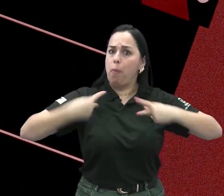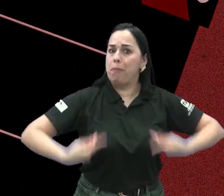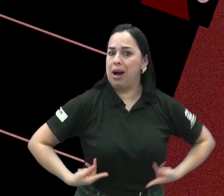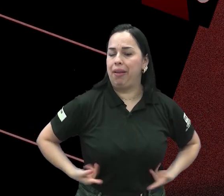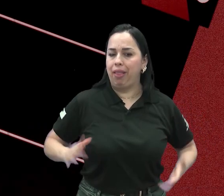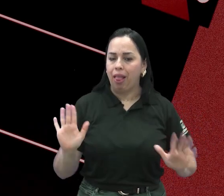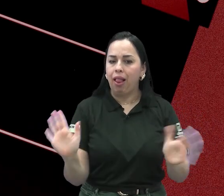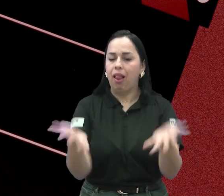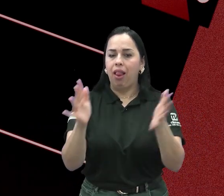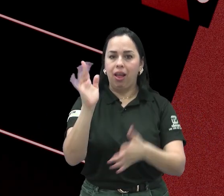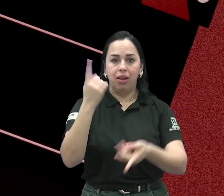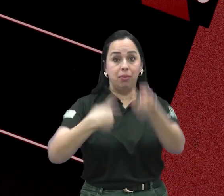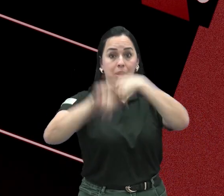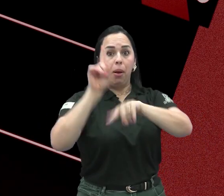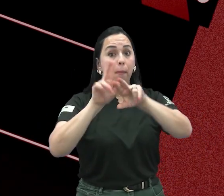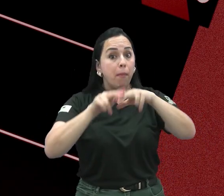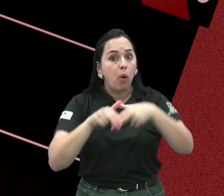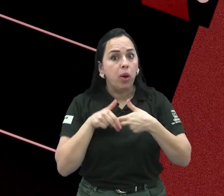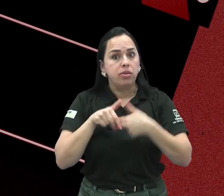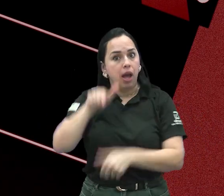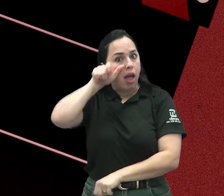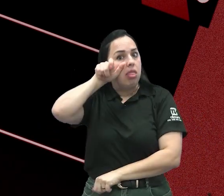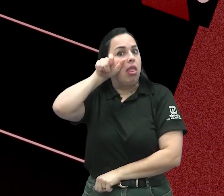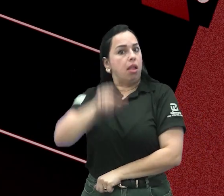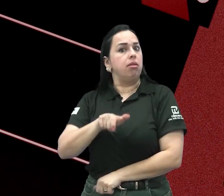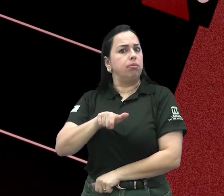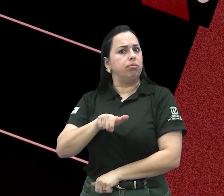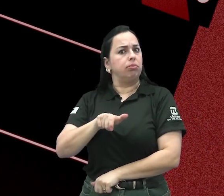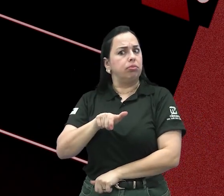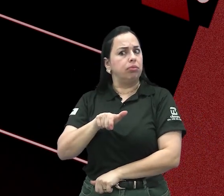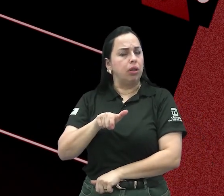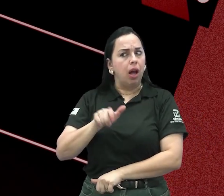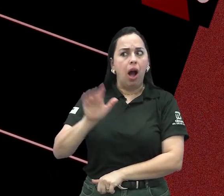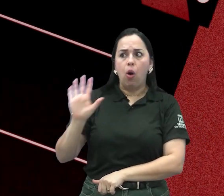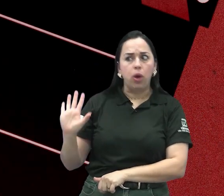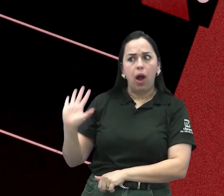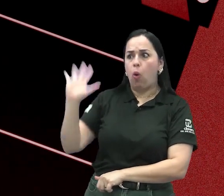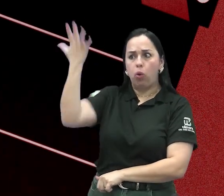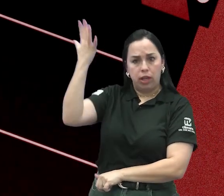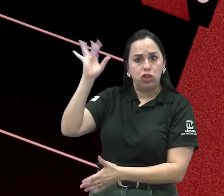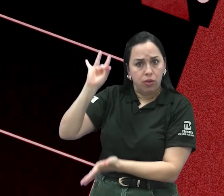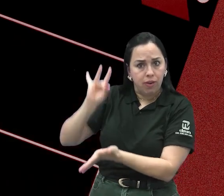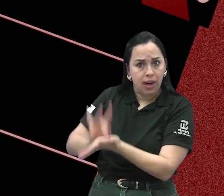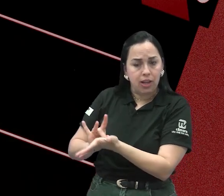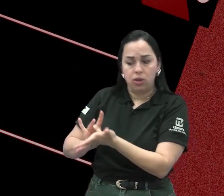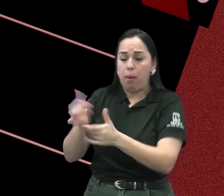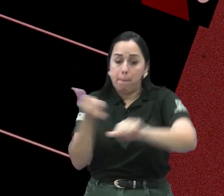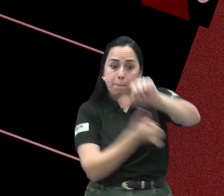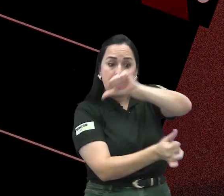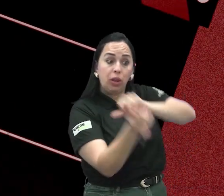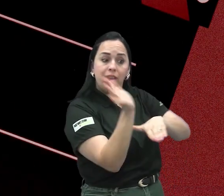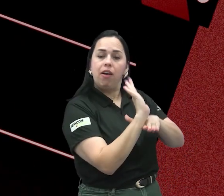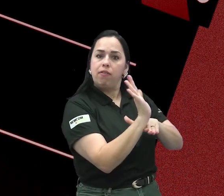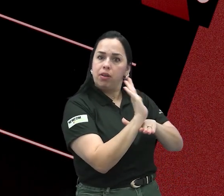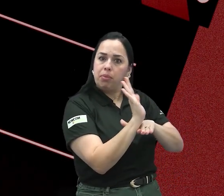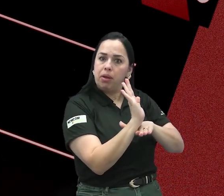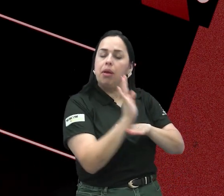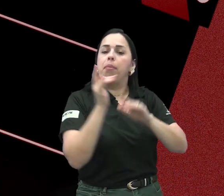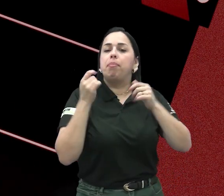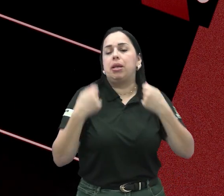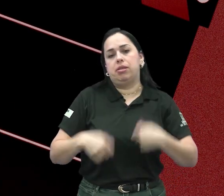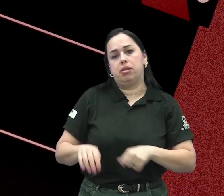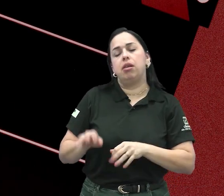mesmo? Por isso, eu acho muito interessante quando grandes fatos históricos vão para as telonas. Claro, precisa ser